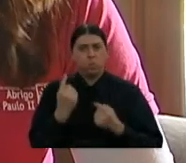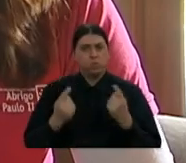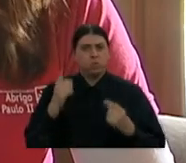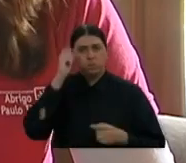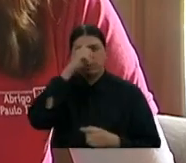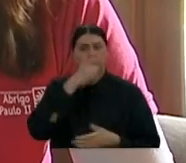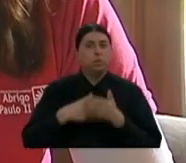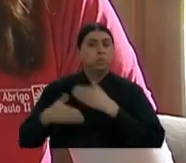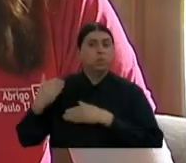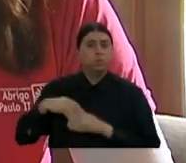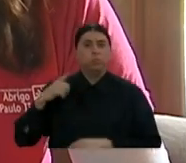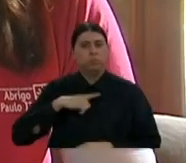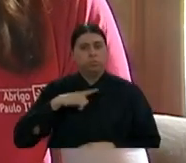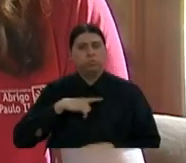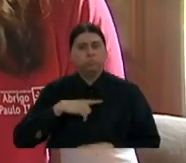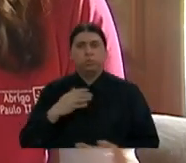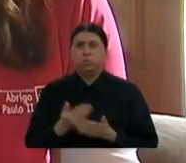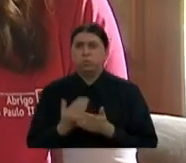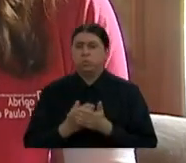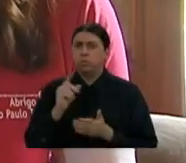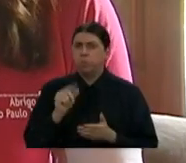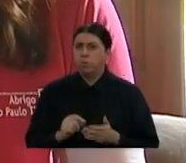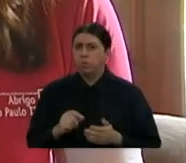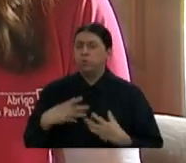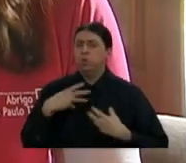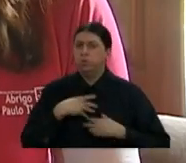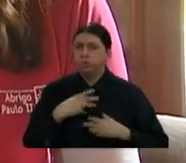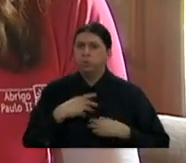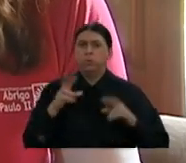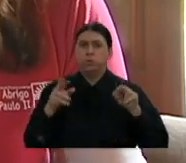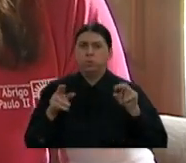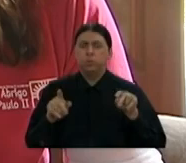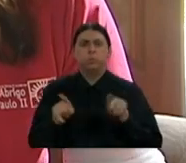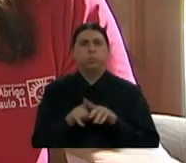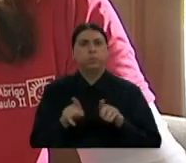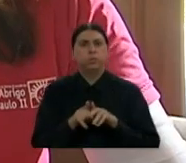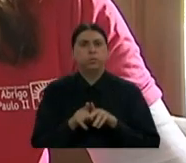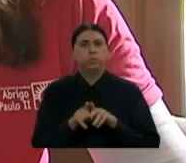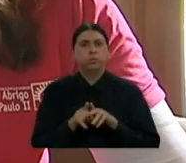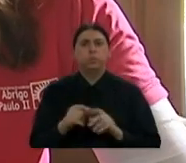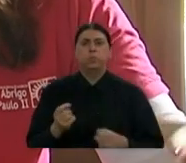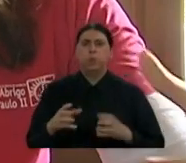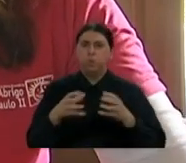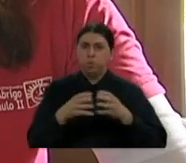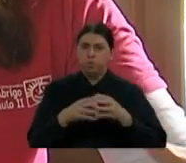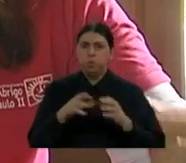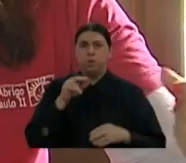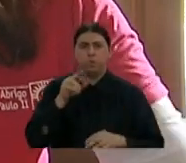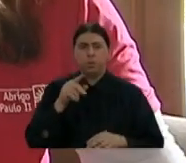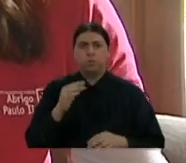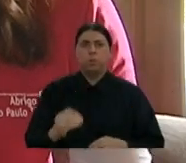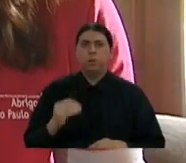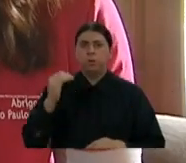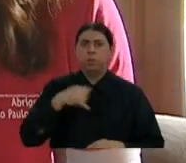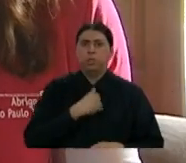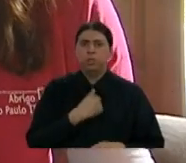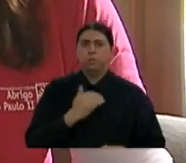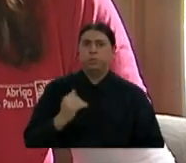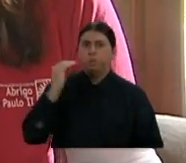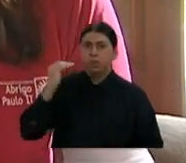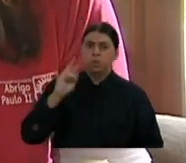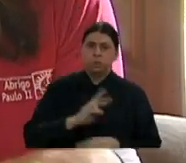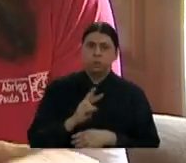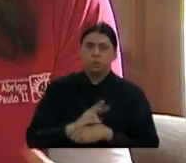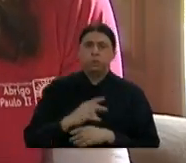scola e isso às vezes por a questão da situação familiar né grupos de irmãos vezes maior do que ficar em casa cuidando dos menores